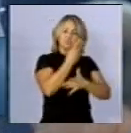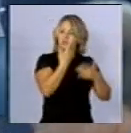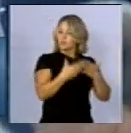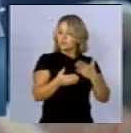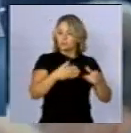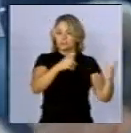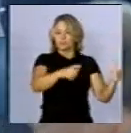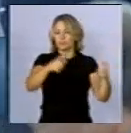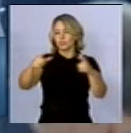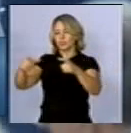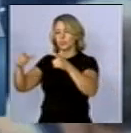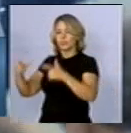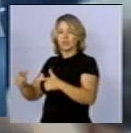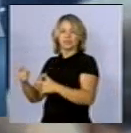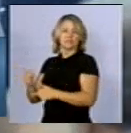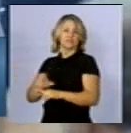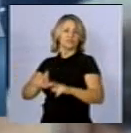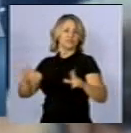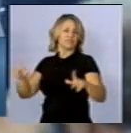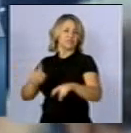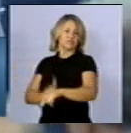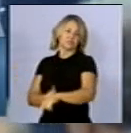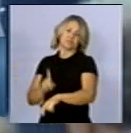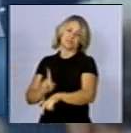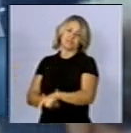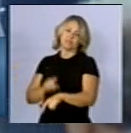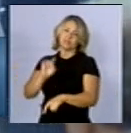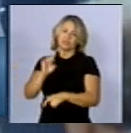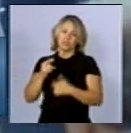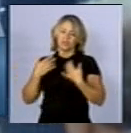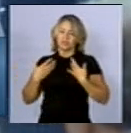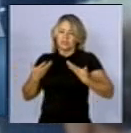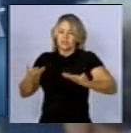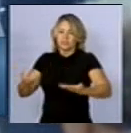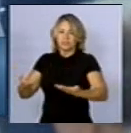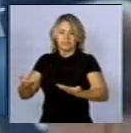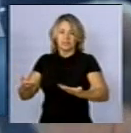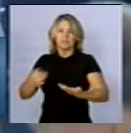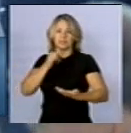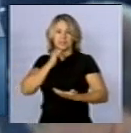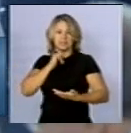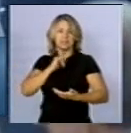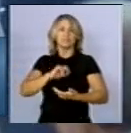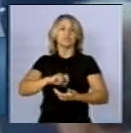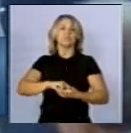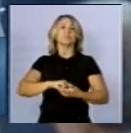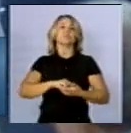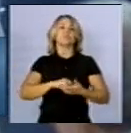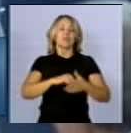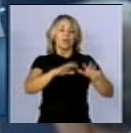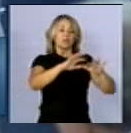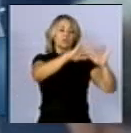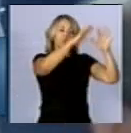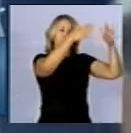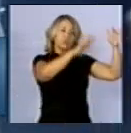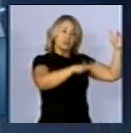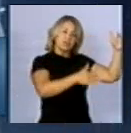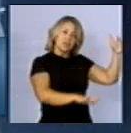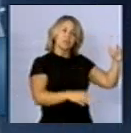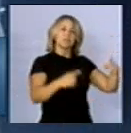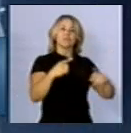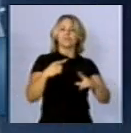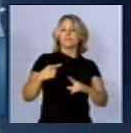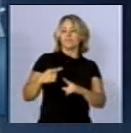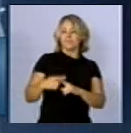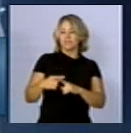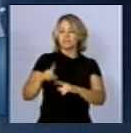em consequência não depende do tempo da atividade senão da dose de Exposição ou seja intensidade do campo verso tempo de exposição